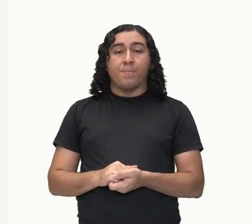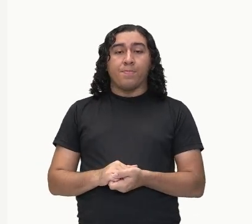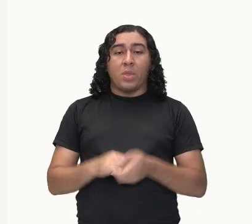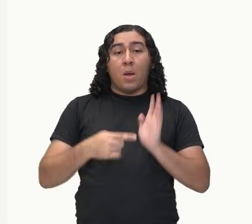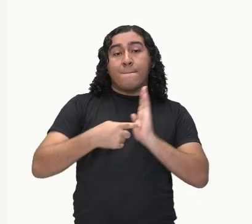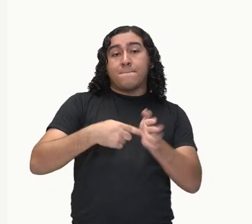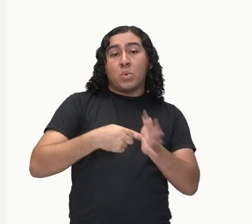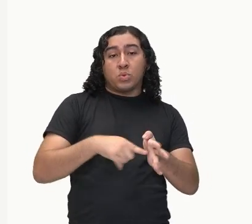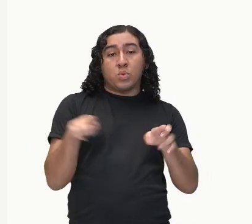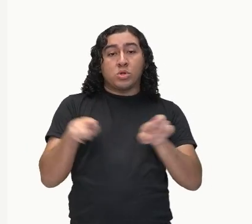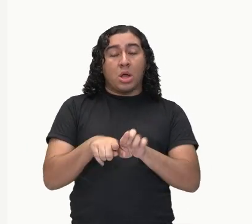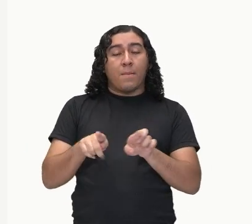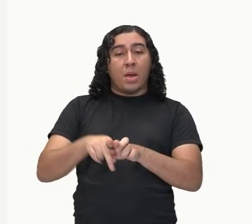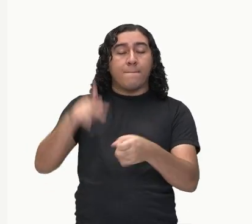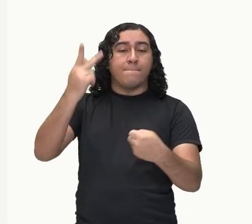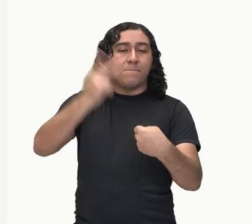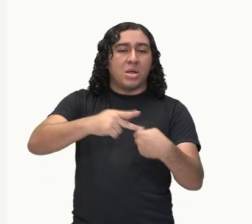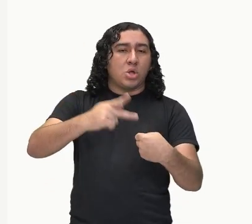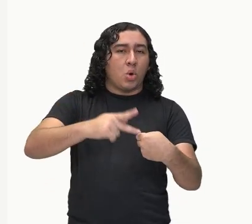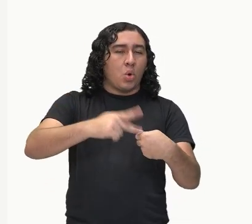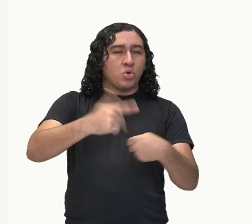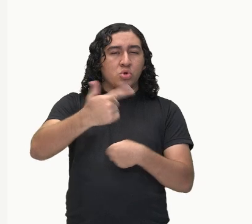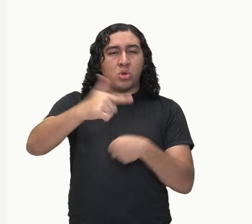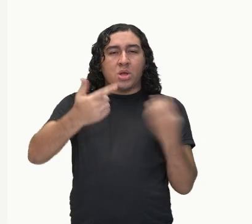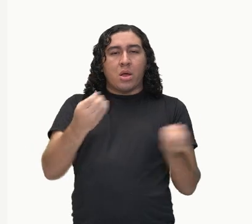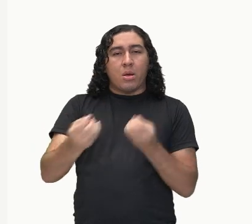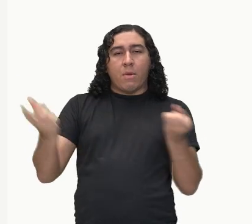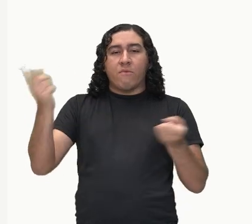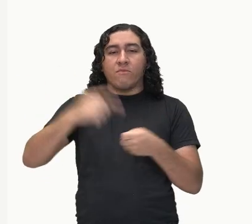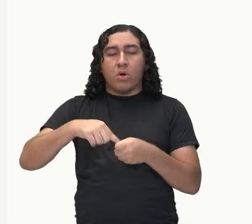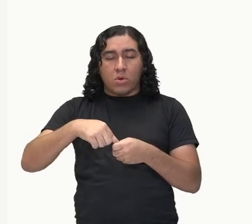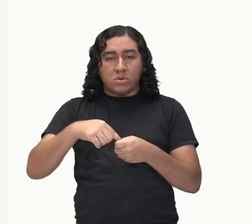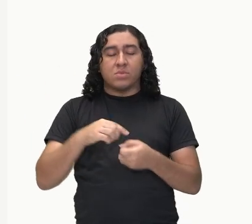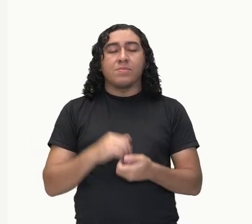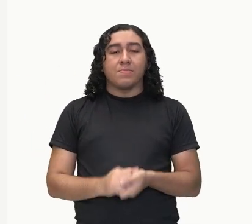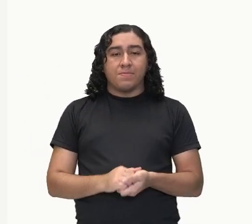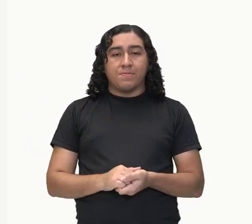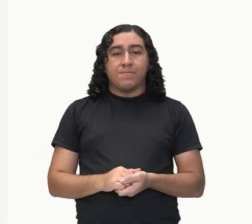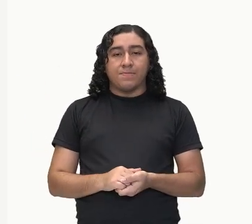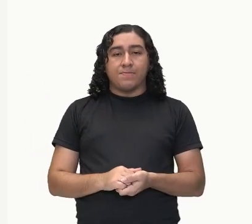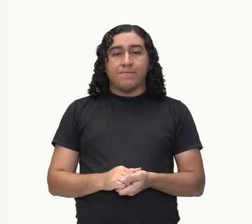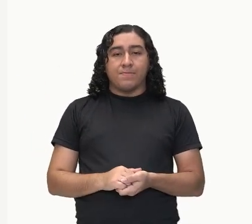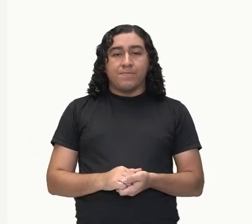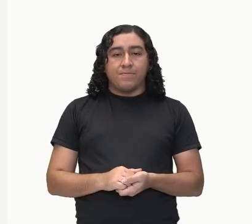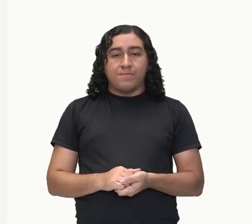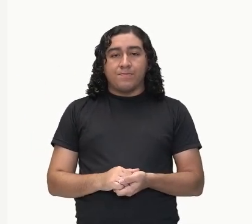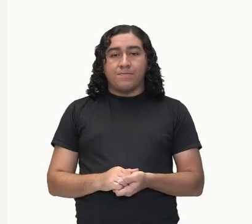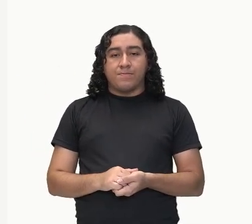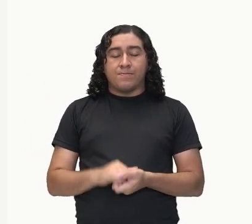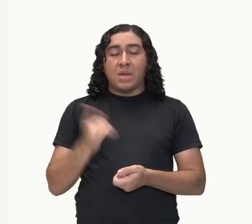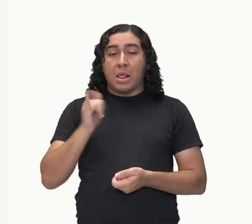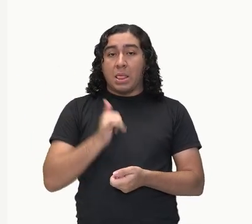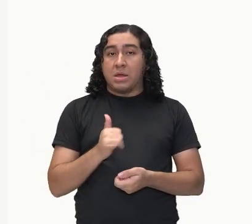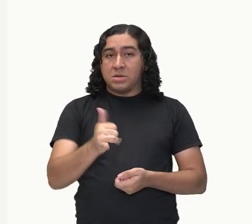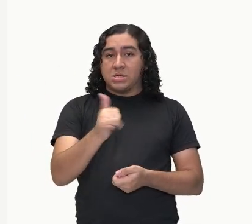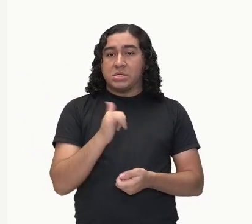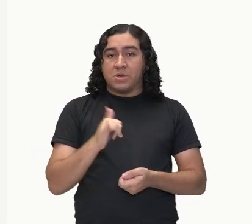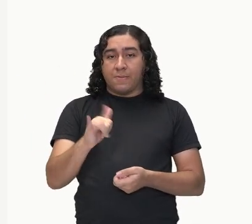Motores e combustíveis fósseis, nesse caso aí, quando são utilizados para fazer essa energia, não